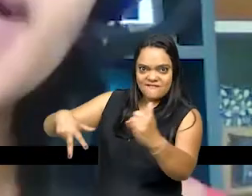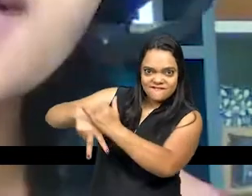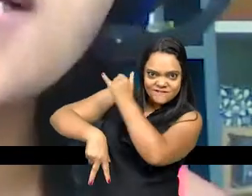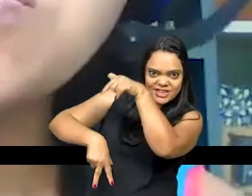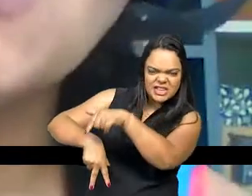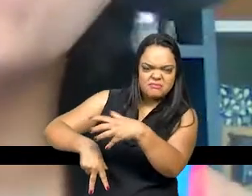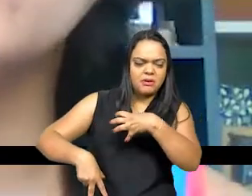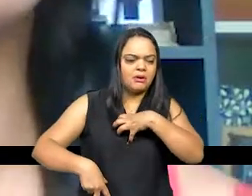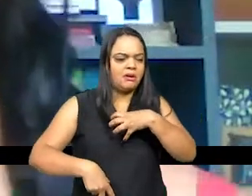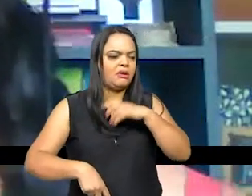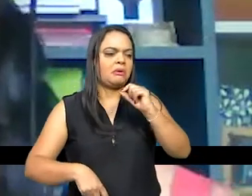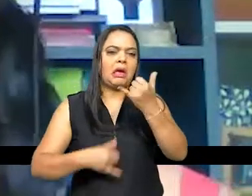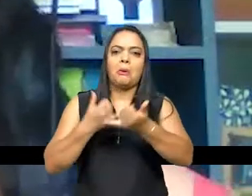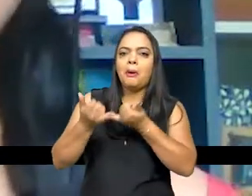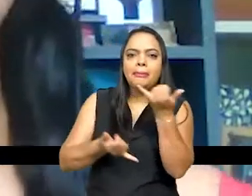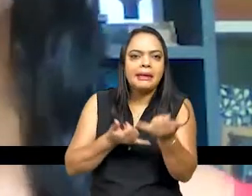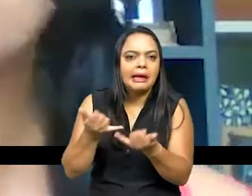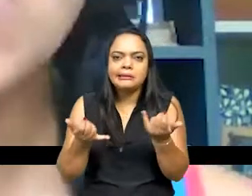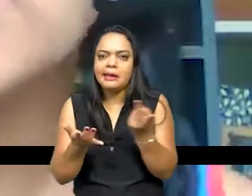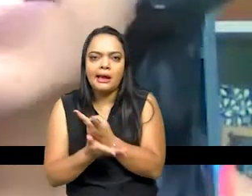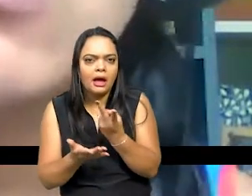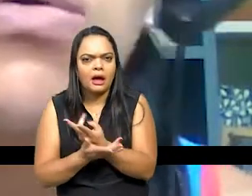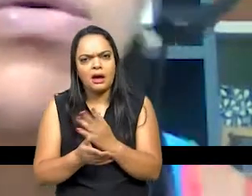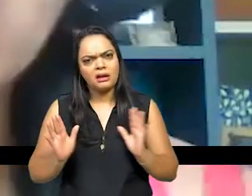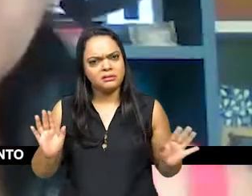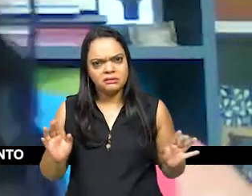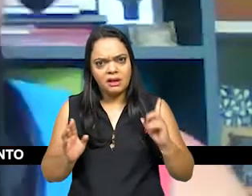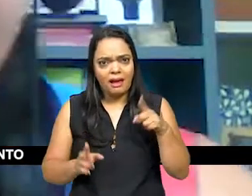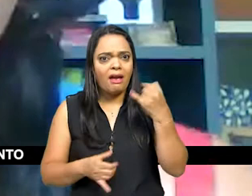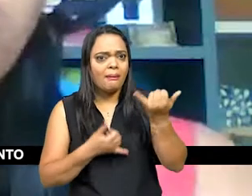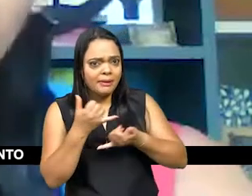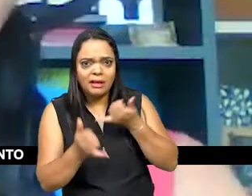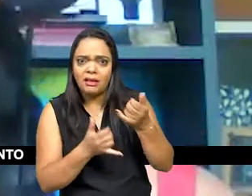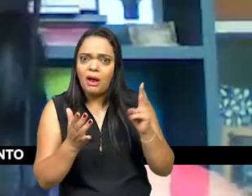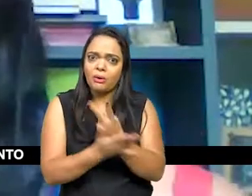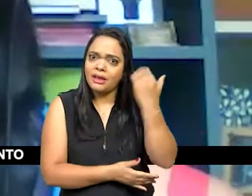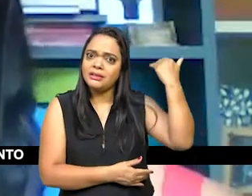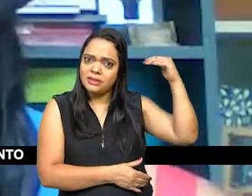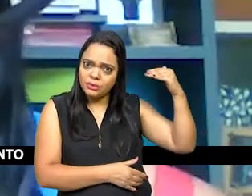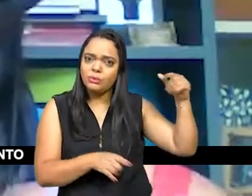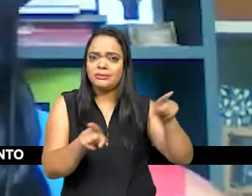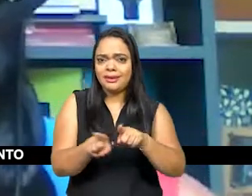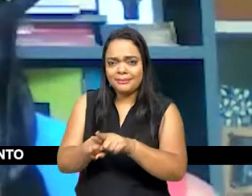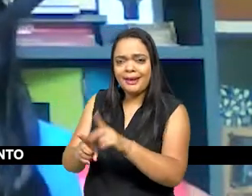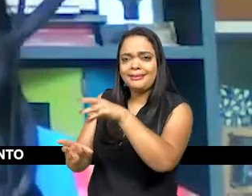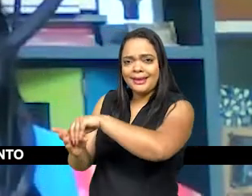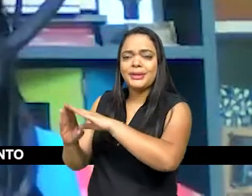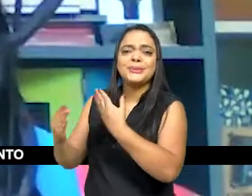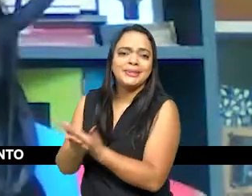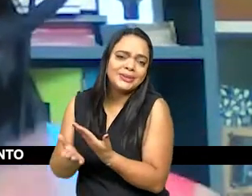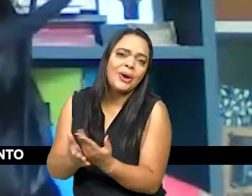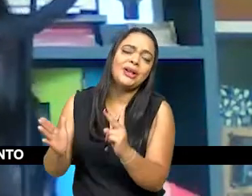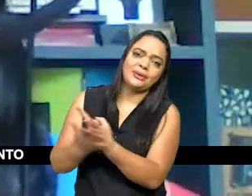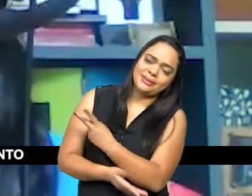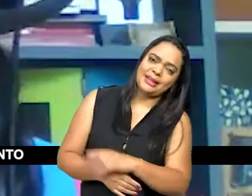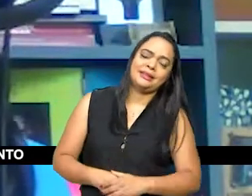foi uma brincadeira de mau gosto, isso foi uma brincadeira, aquilo que acontece conosco adultos que se reproduz na escola. E por que que eu disse isso,